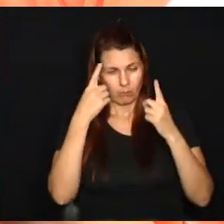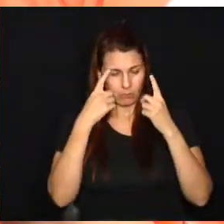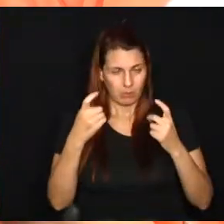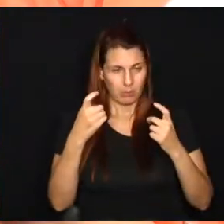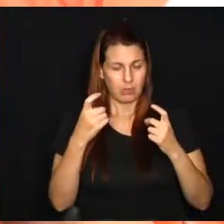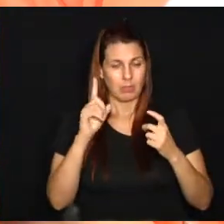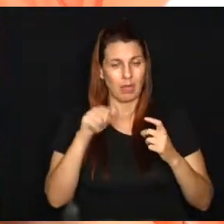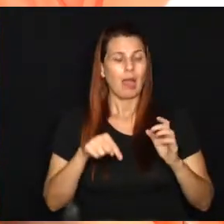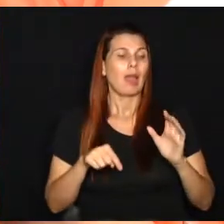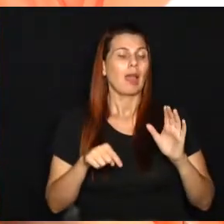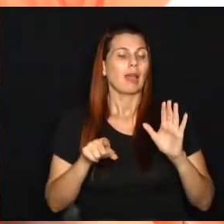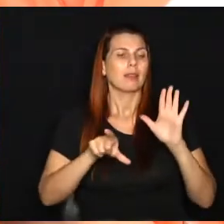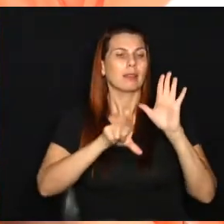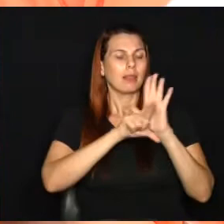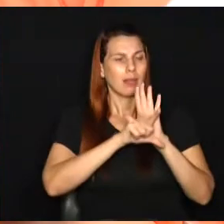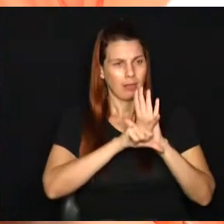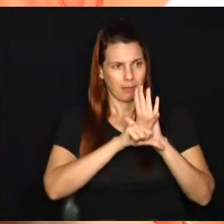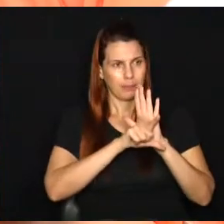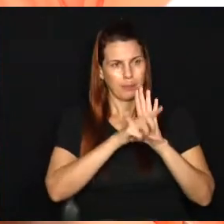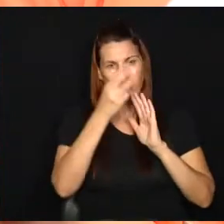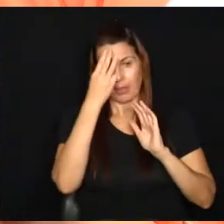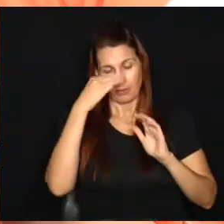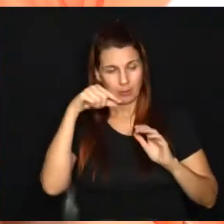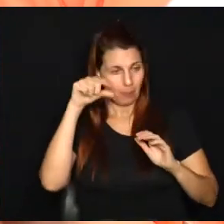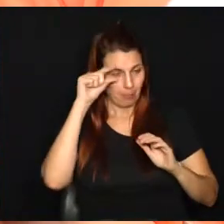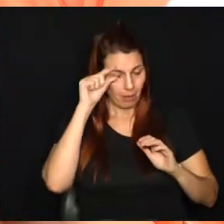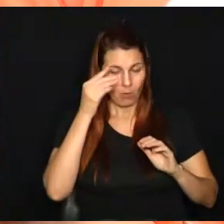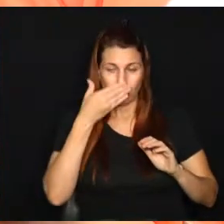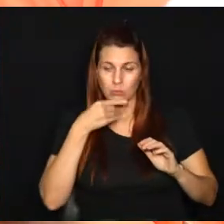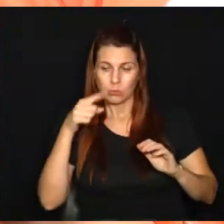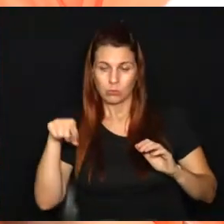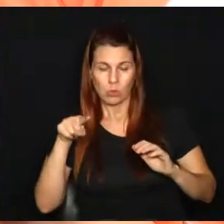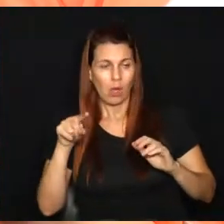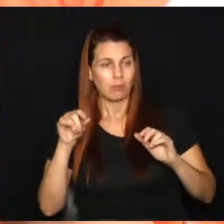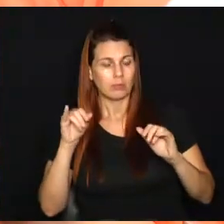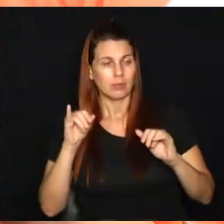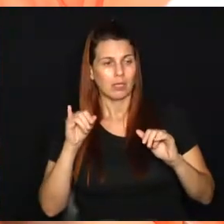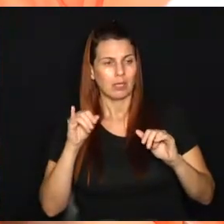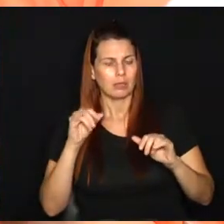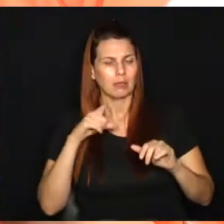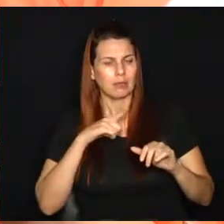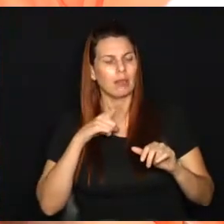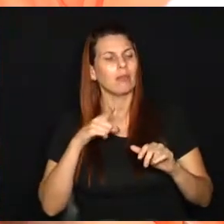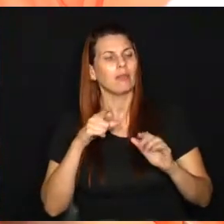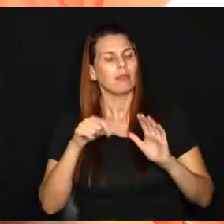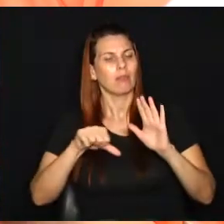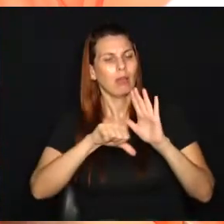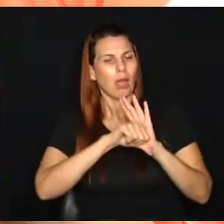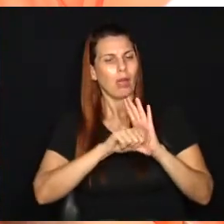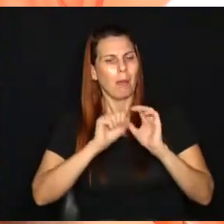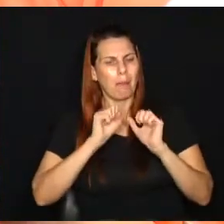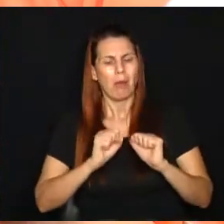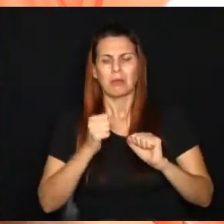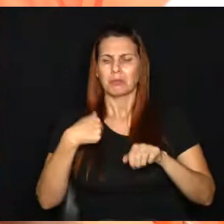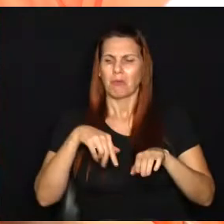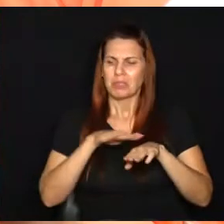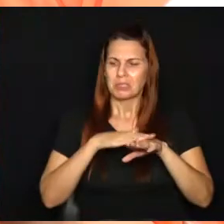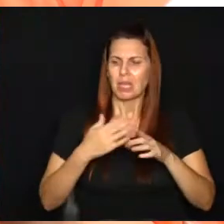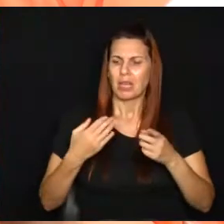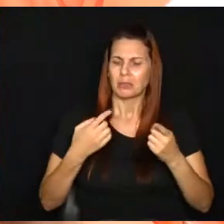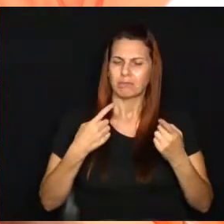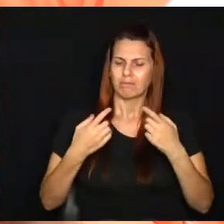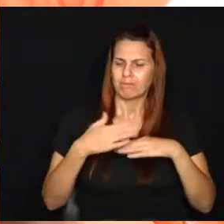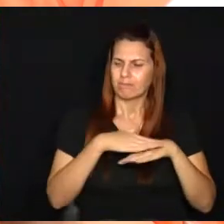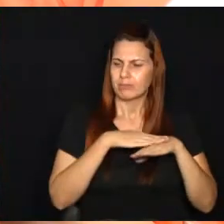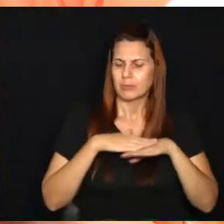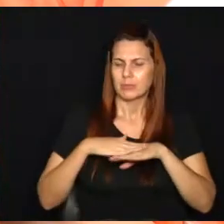Penha, para que os homens condenados pela Lei Maria da Penha possam passar por processos de discutir as masculinidades, discutir a